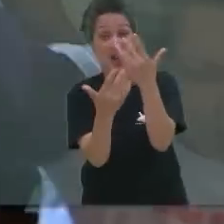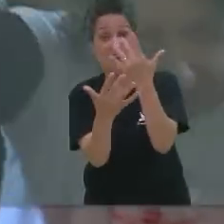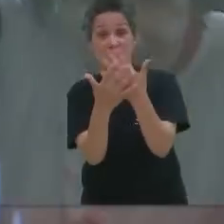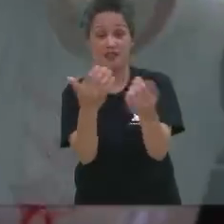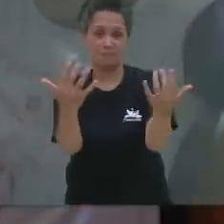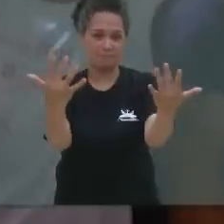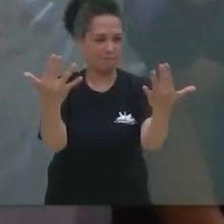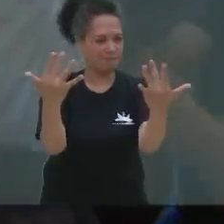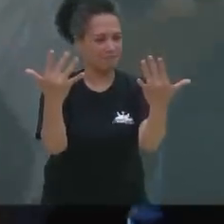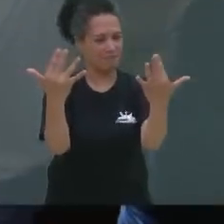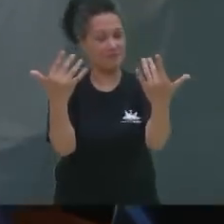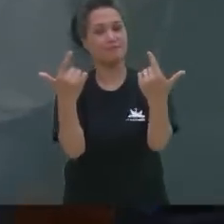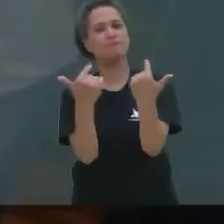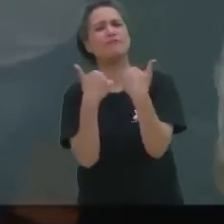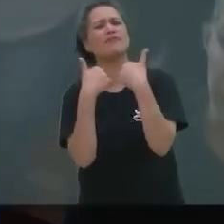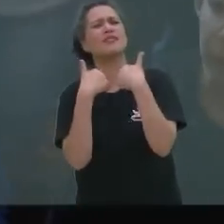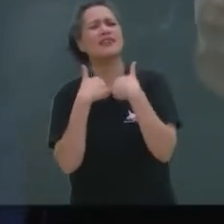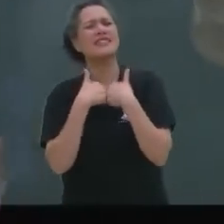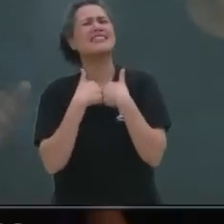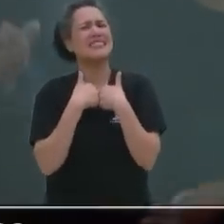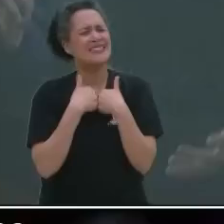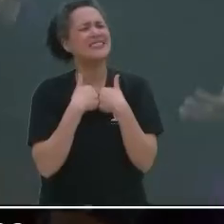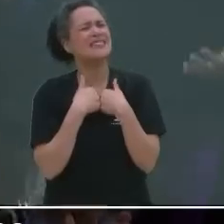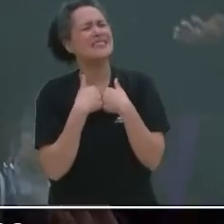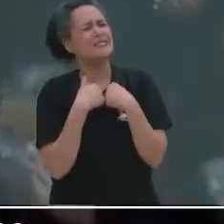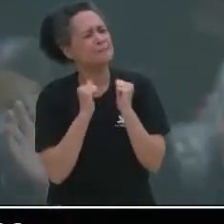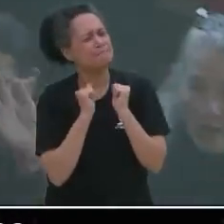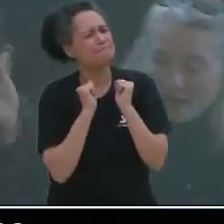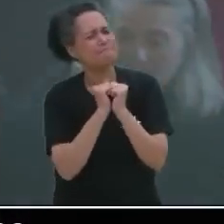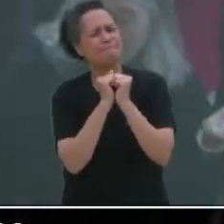cante. Eu e minha casa,